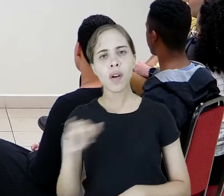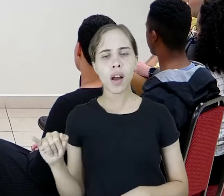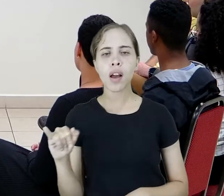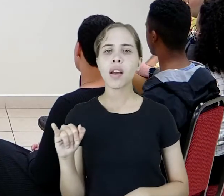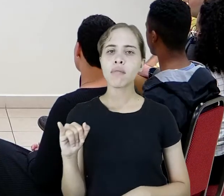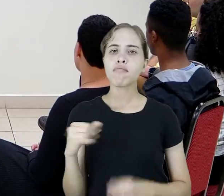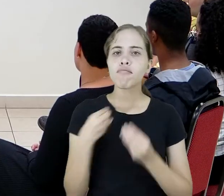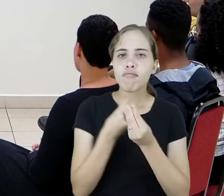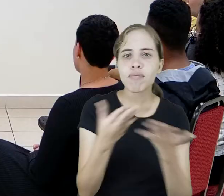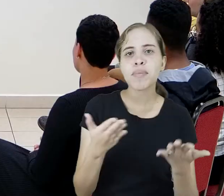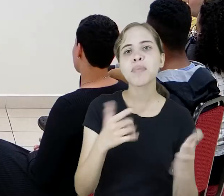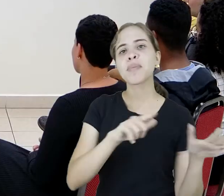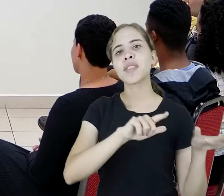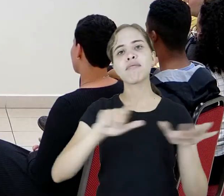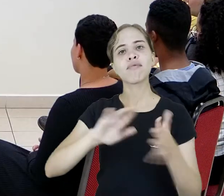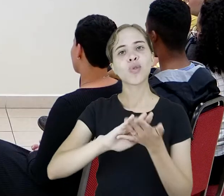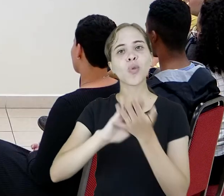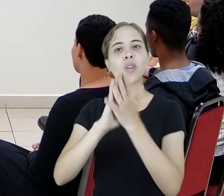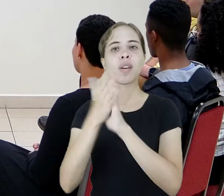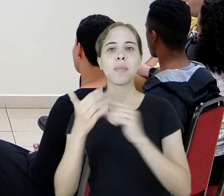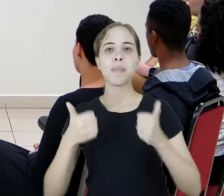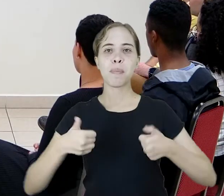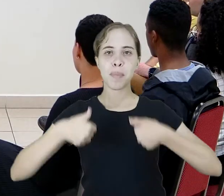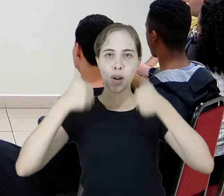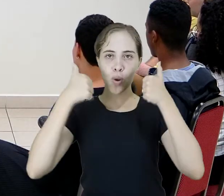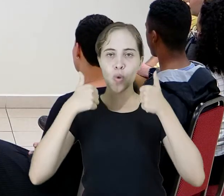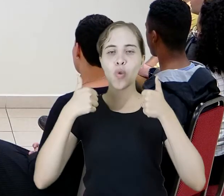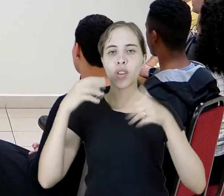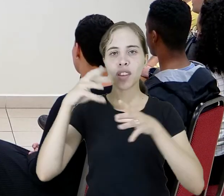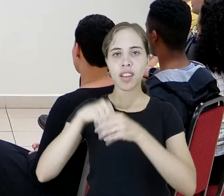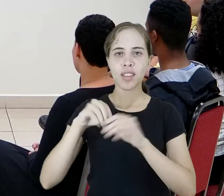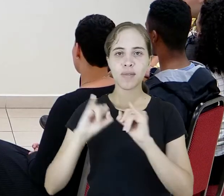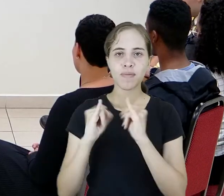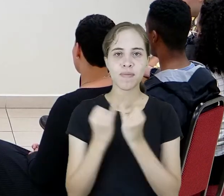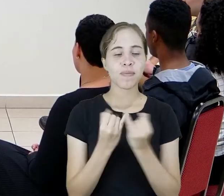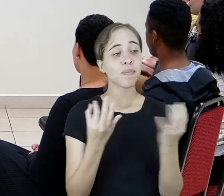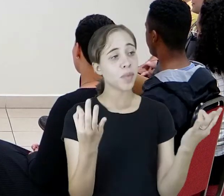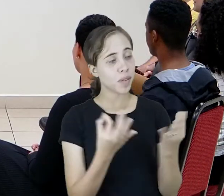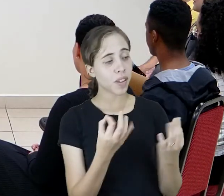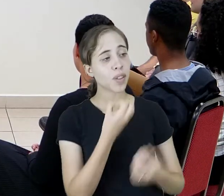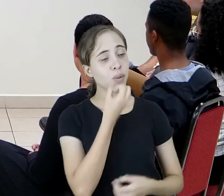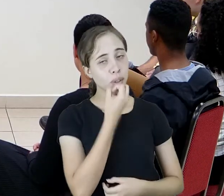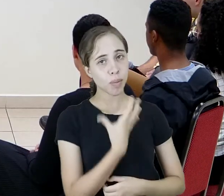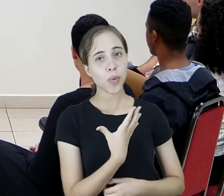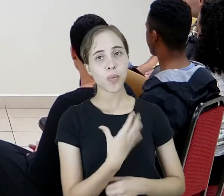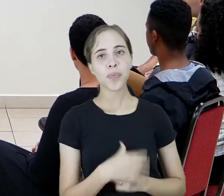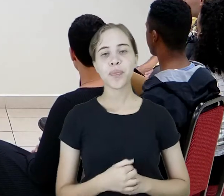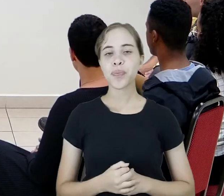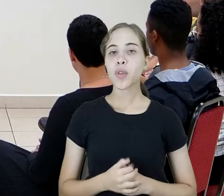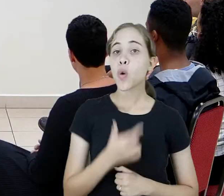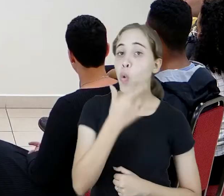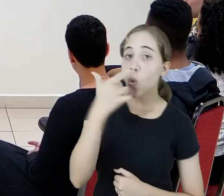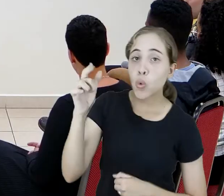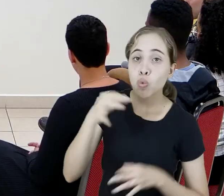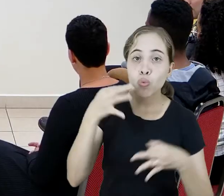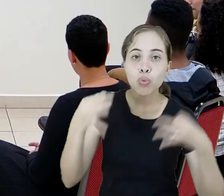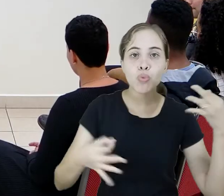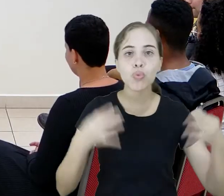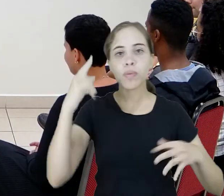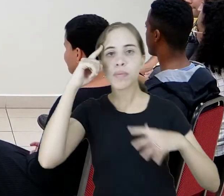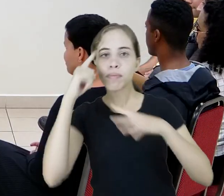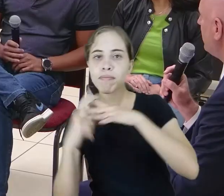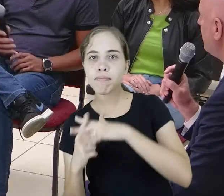que seja uma semana melhor no instituto. Perfeito. Que bom. Outros comentários,